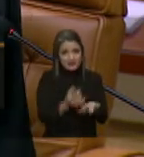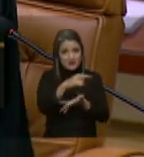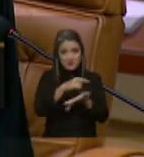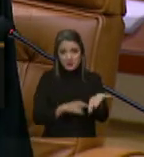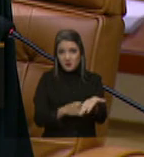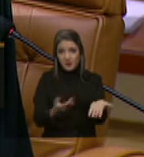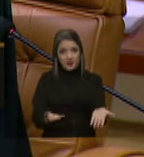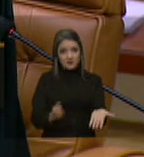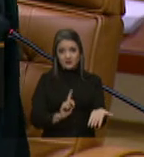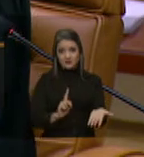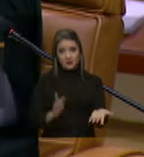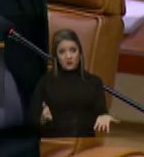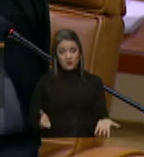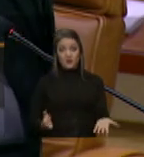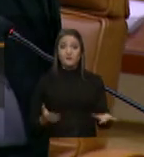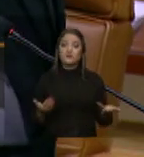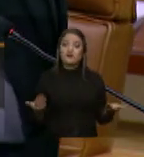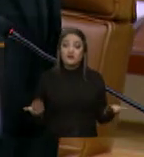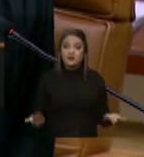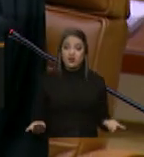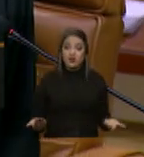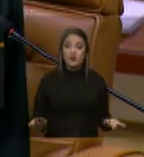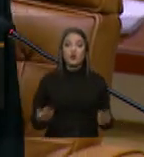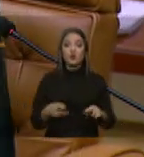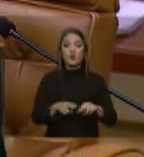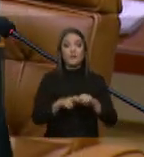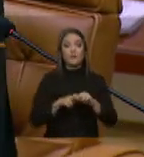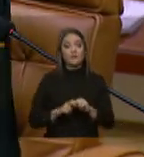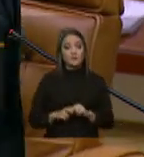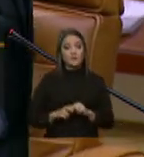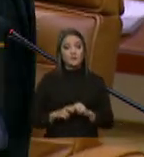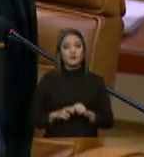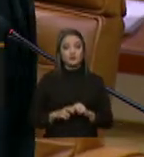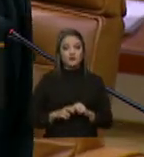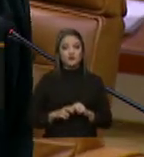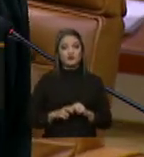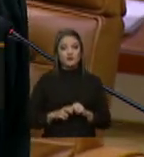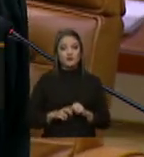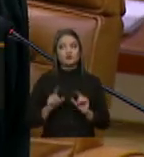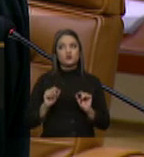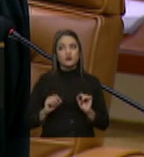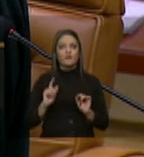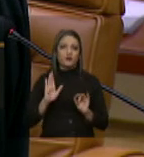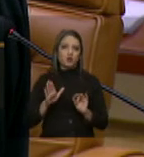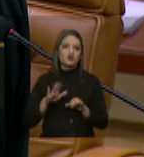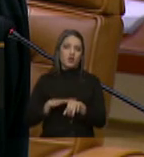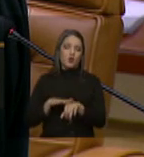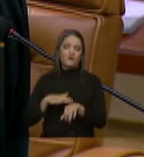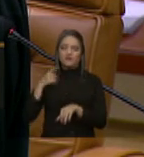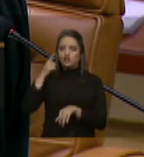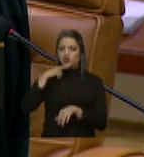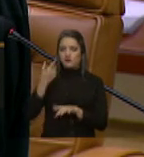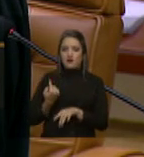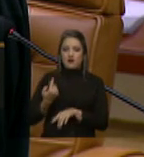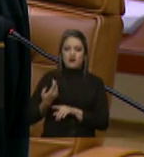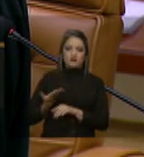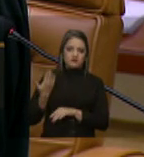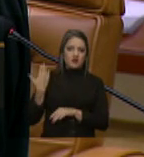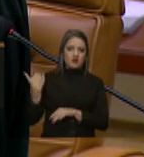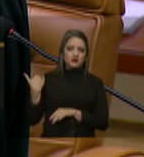de determinados país por isso é que me parece e isso conversei com isso Gilmar antes